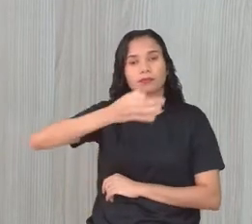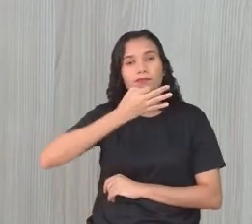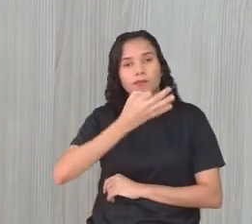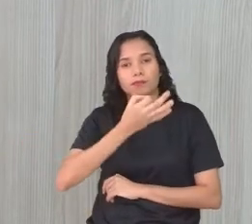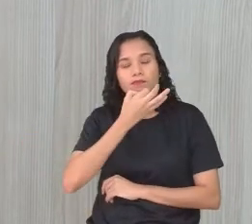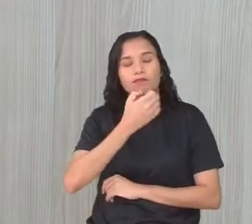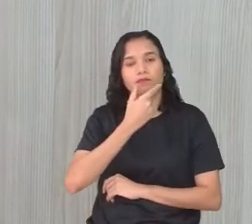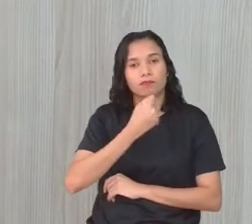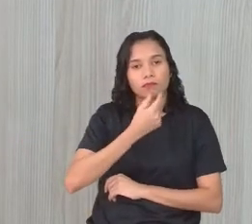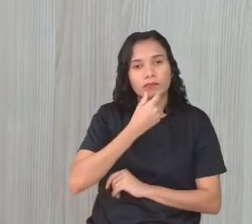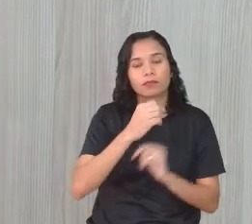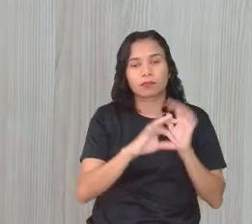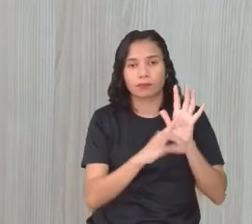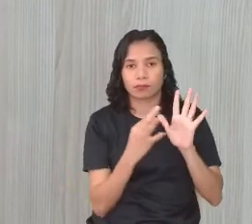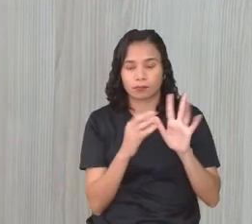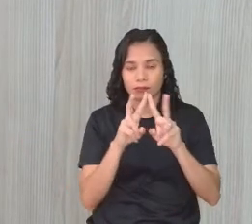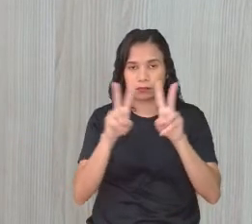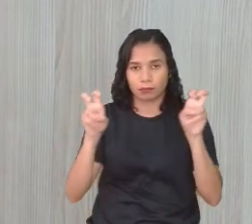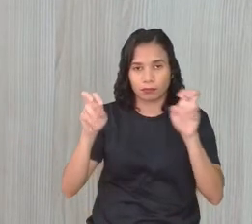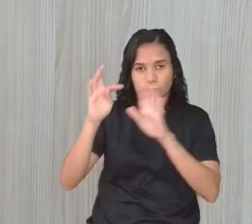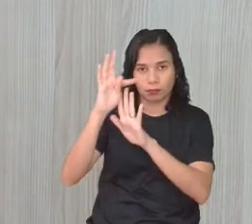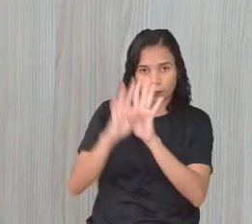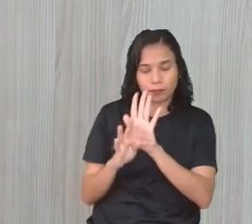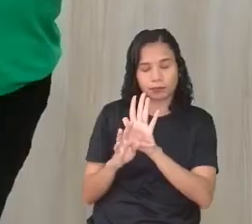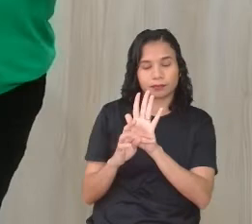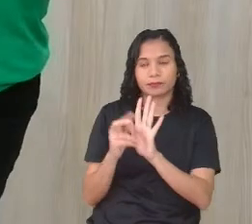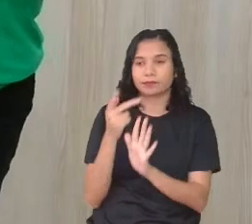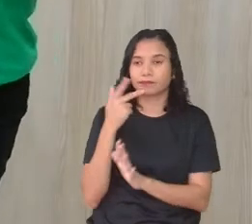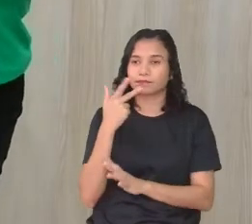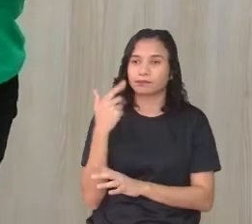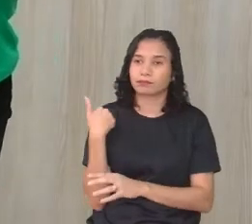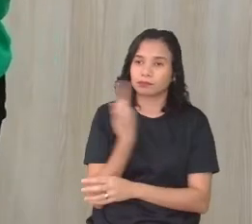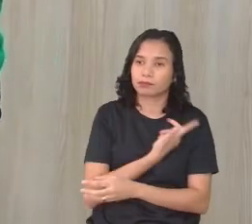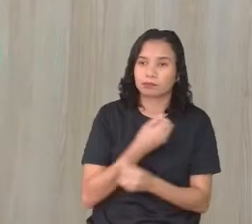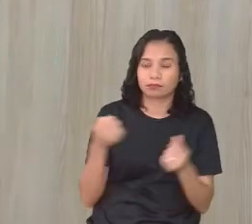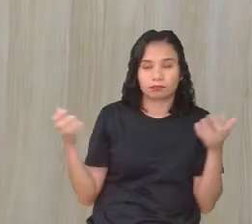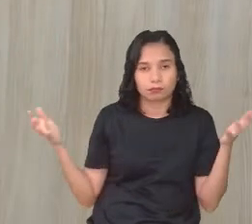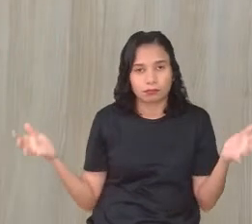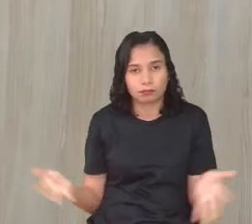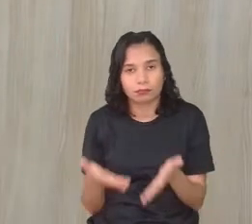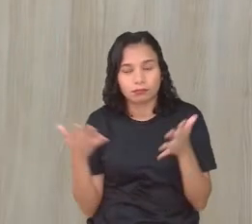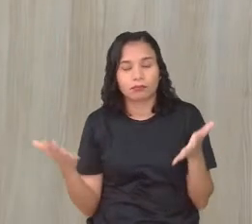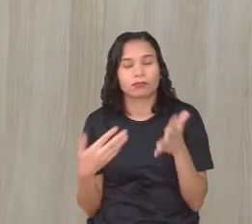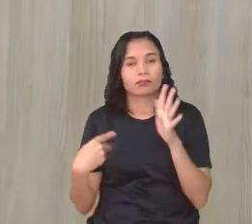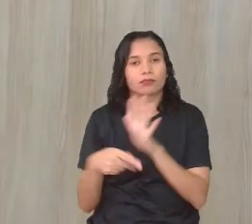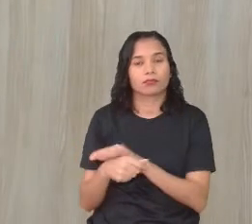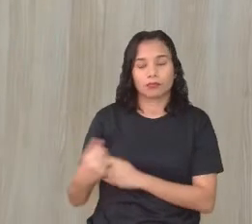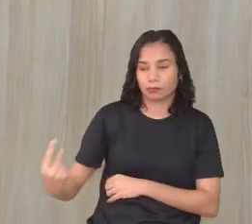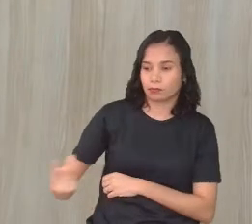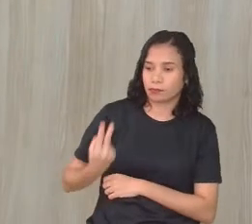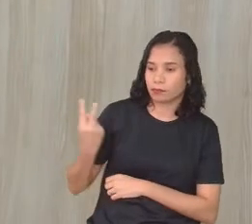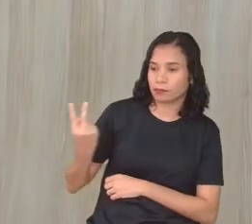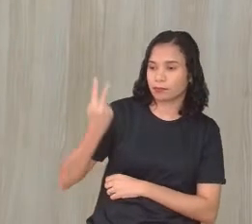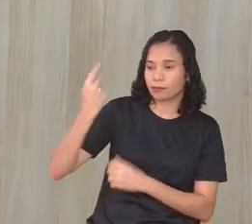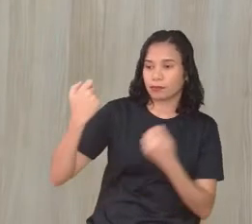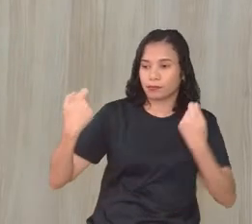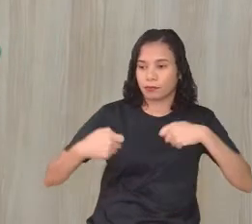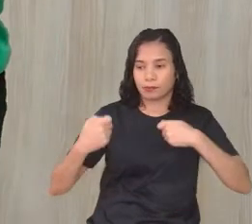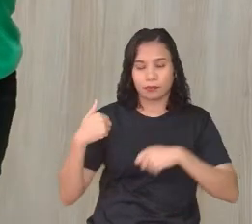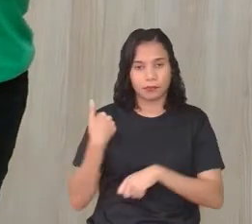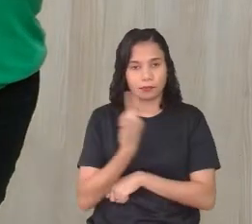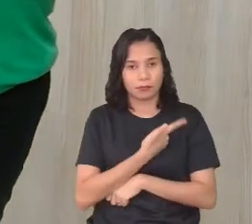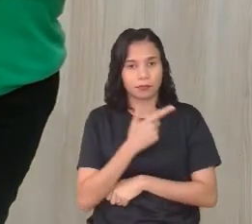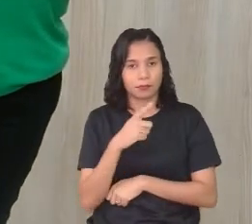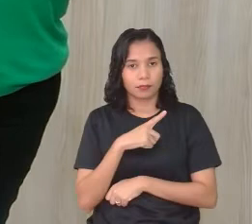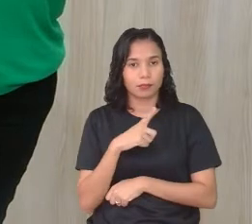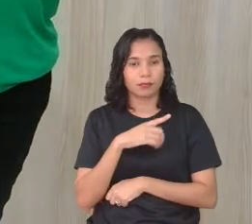texto especificamente. E aí ele cita, não é, para reforçar, ele cita alguns valores que precisamos ter, não